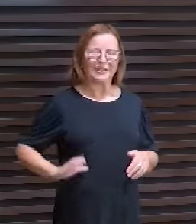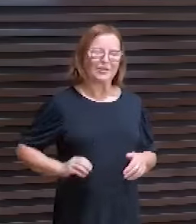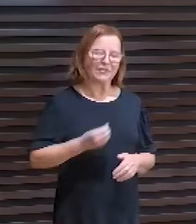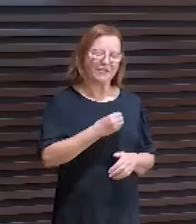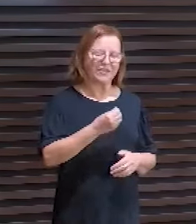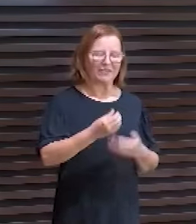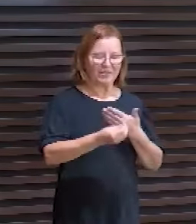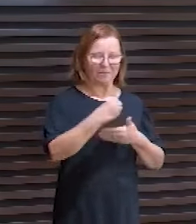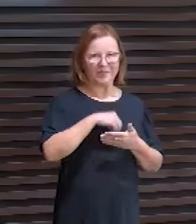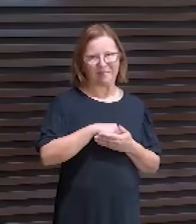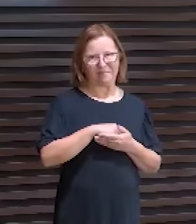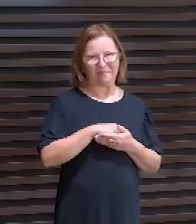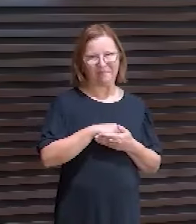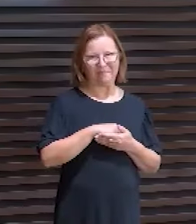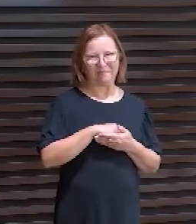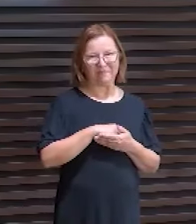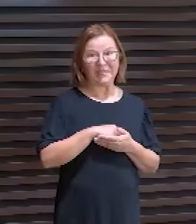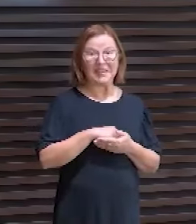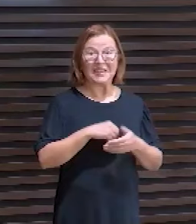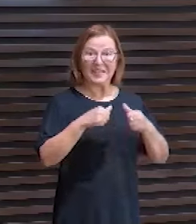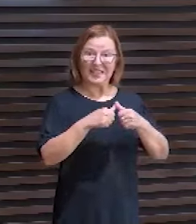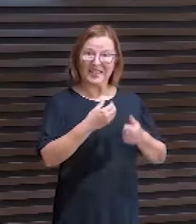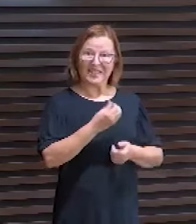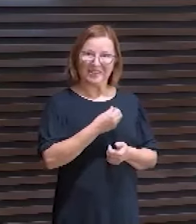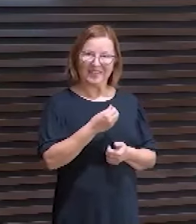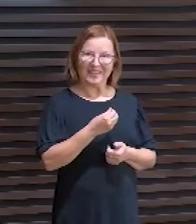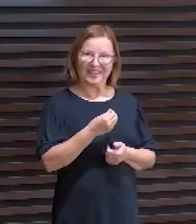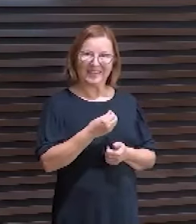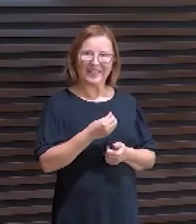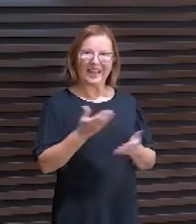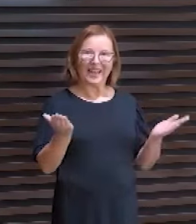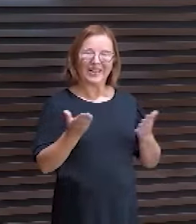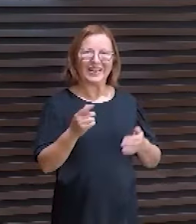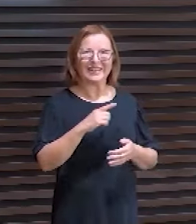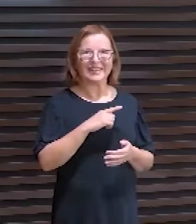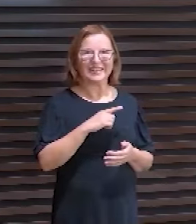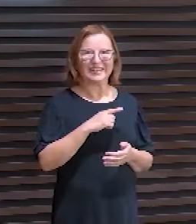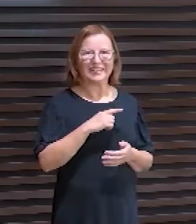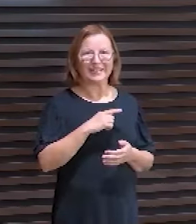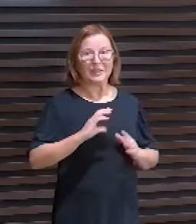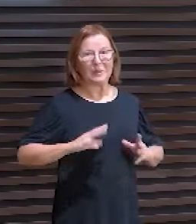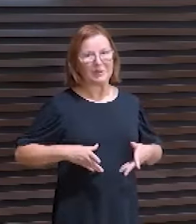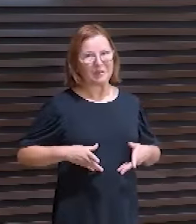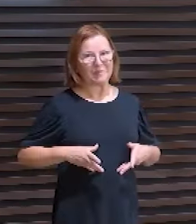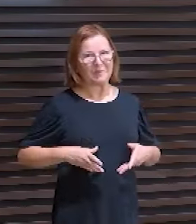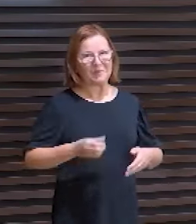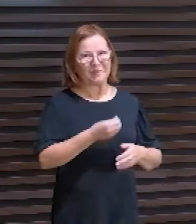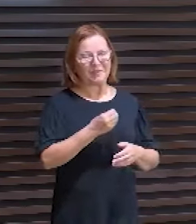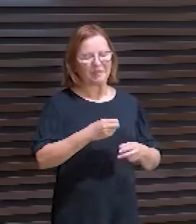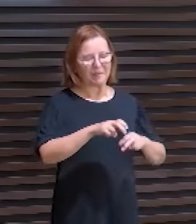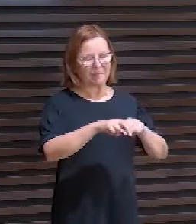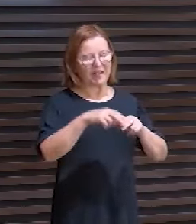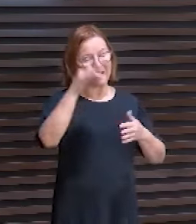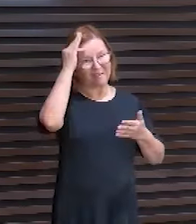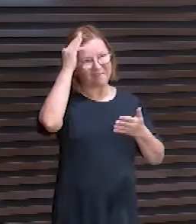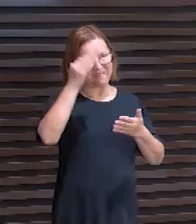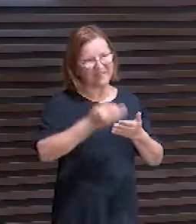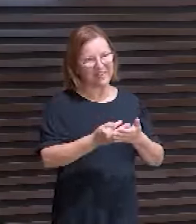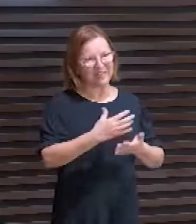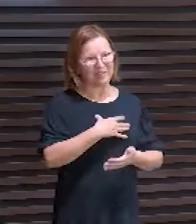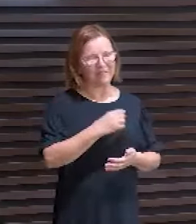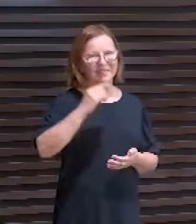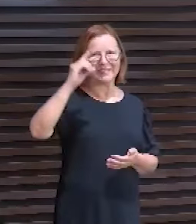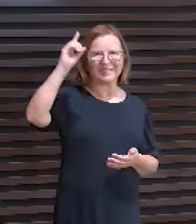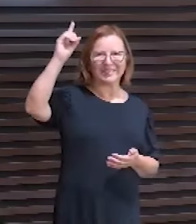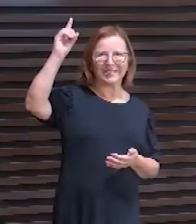Cristo vive em mim e esse viver que agora tenho na carne vivo pela fé